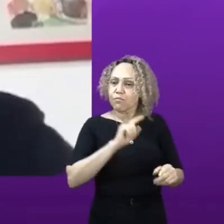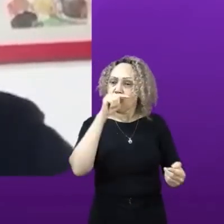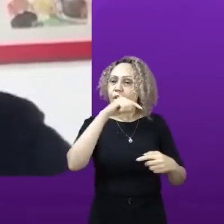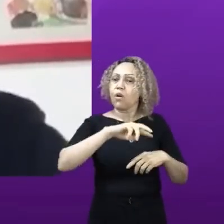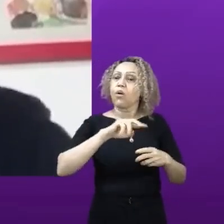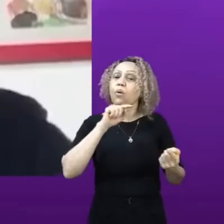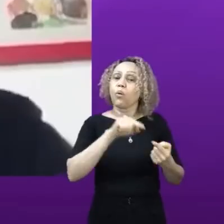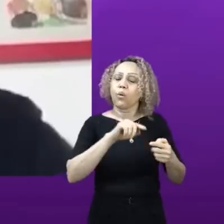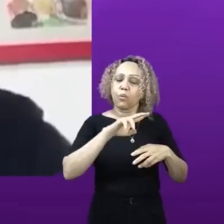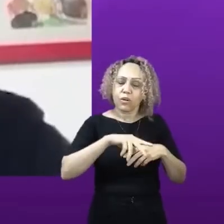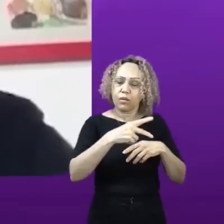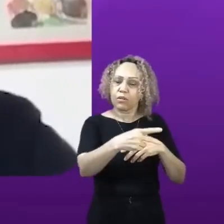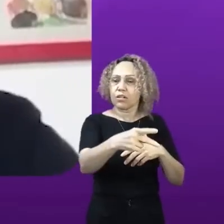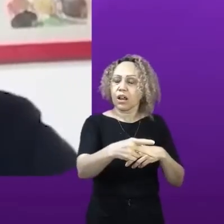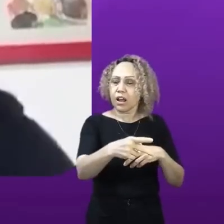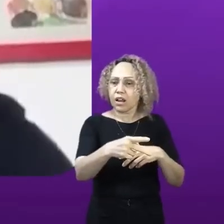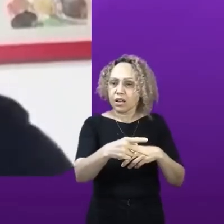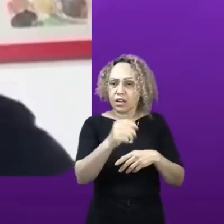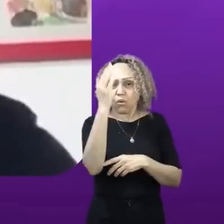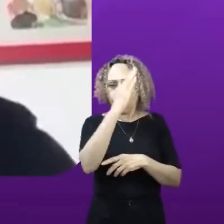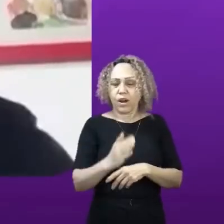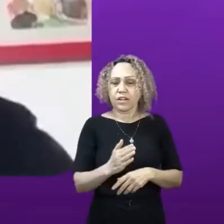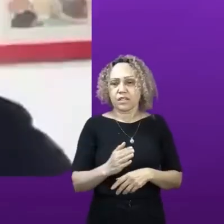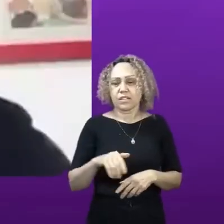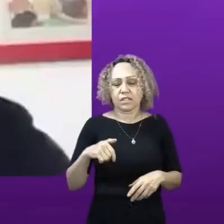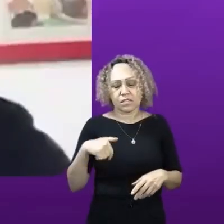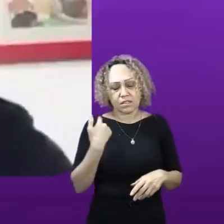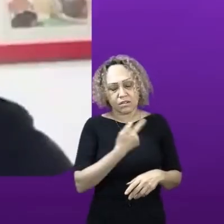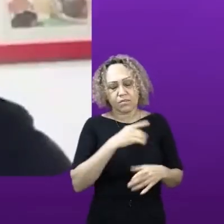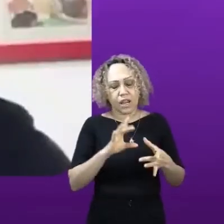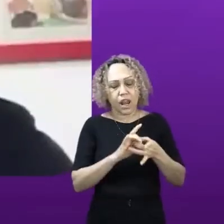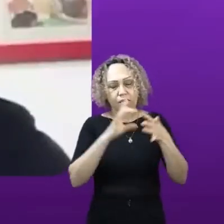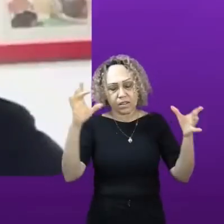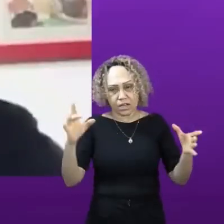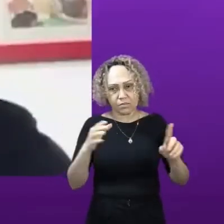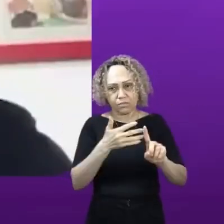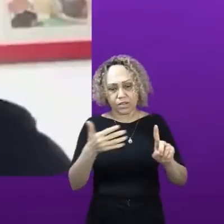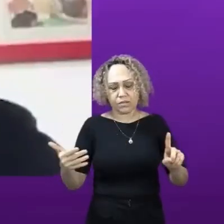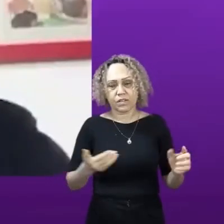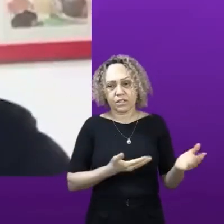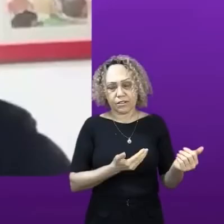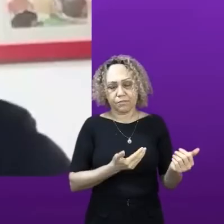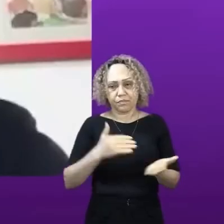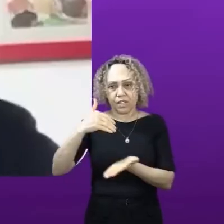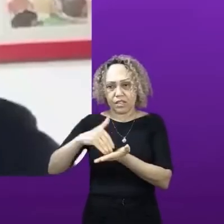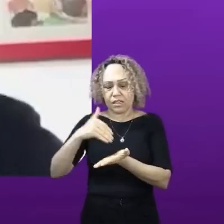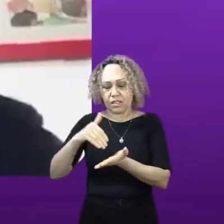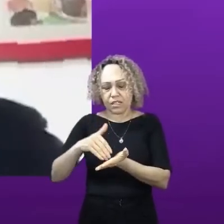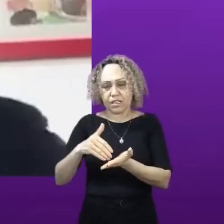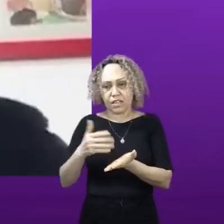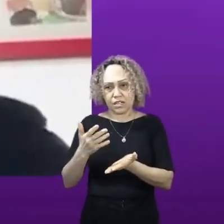país libertador para a nossa juventude LGBT. A gente já está fazendo um grande avanço ali dentro da Secretaria LGBT do